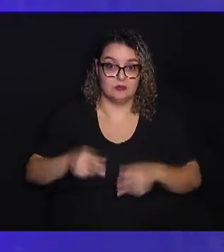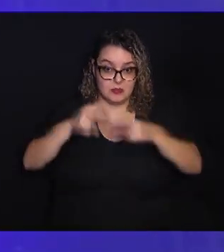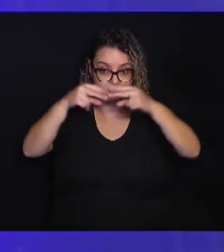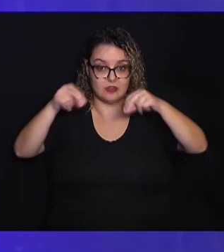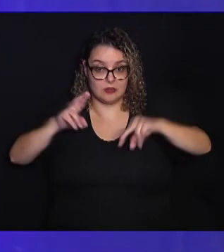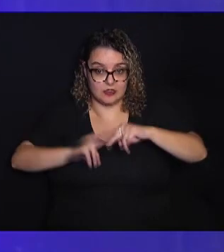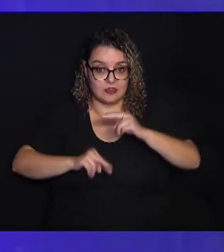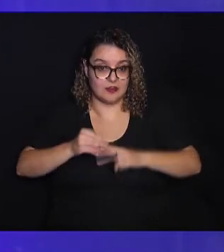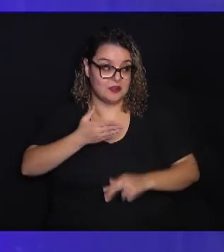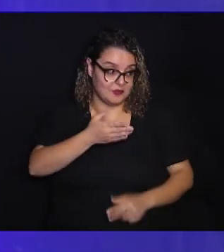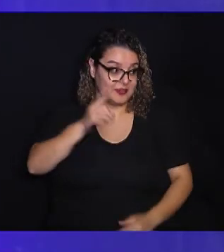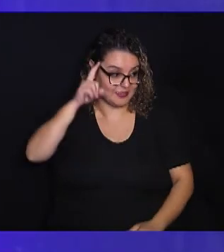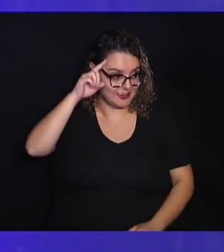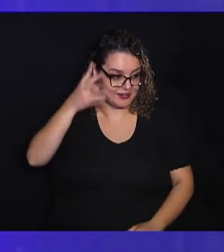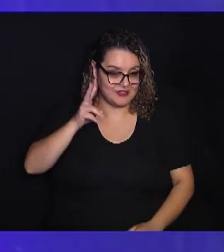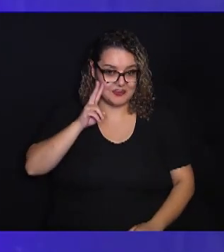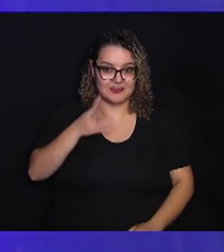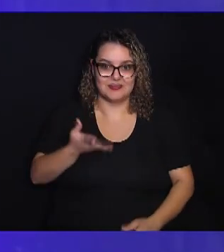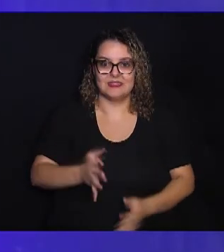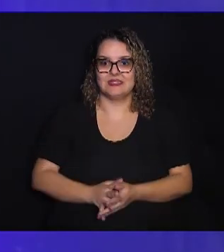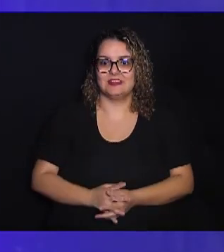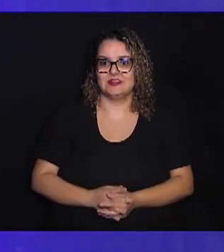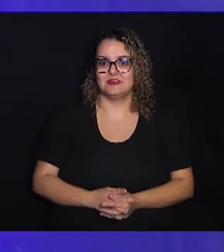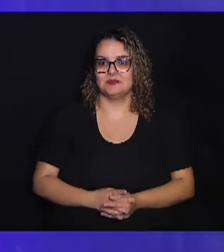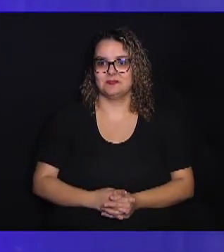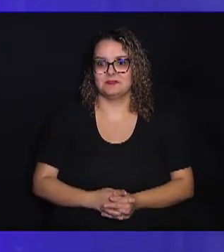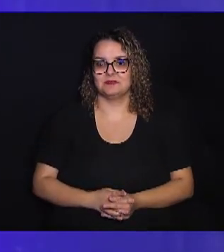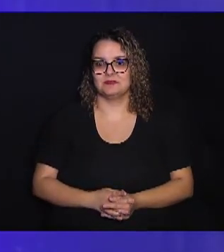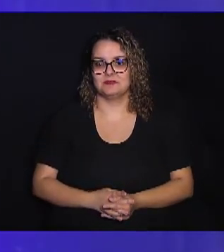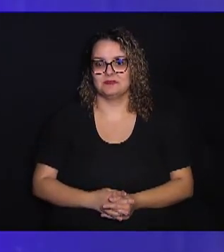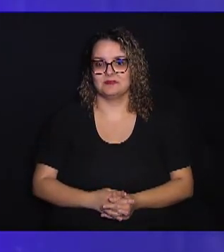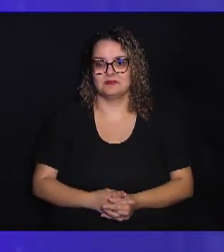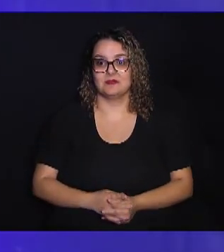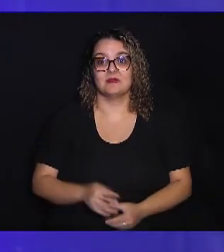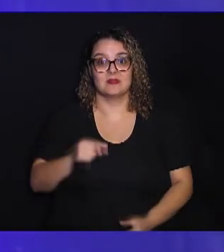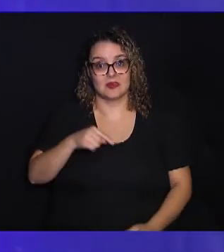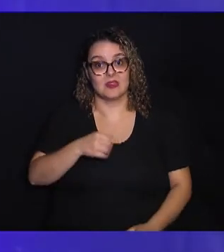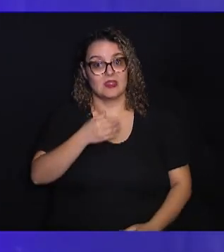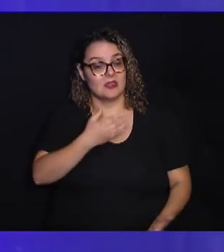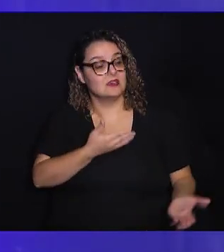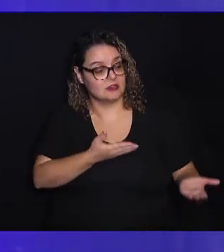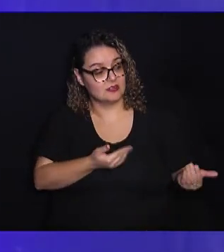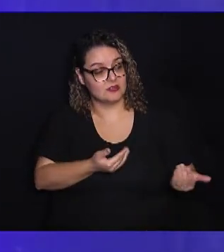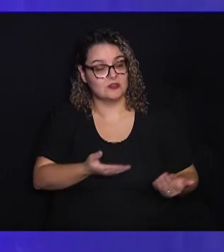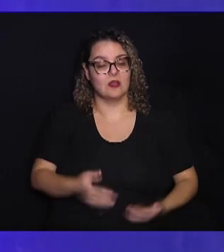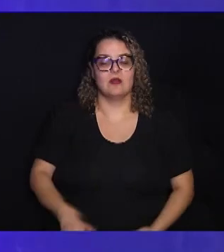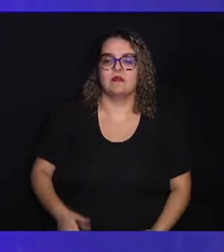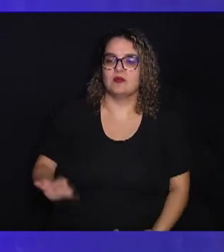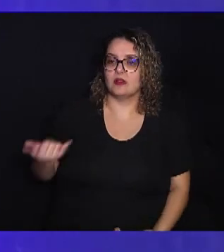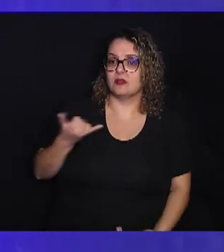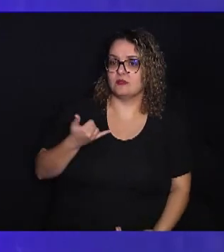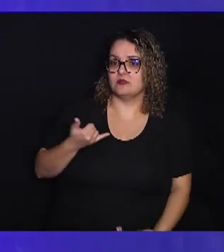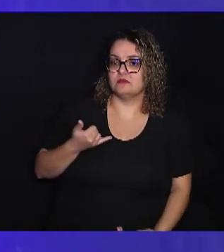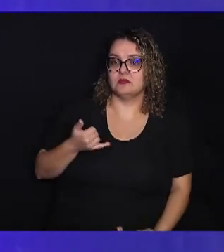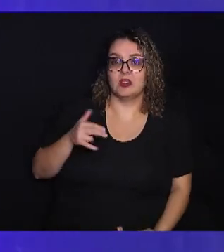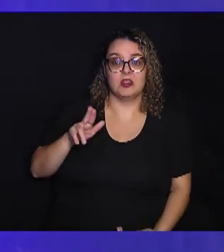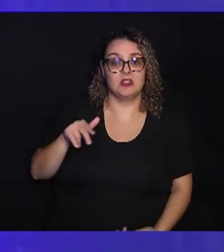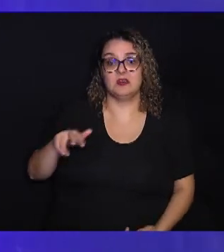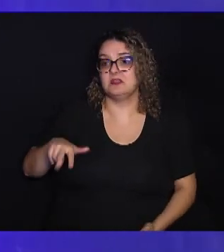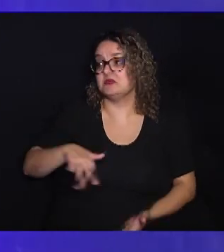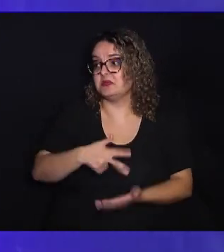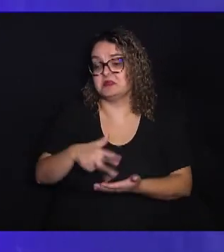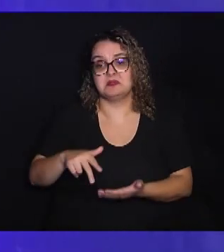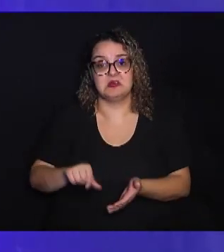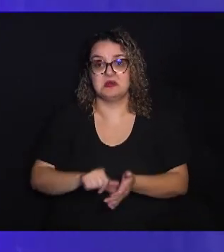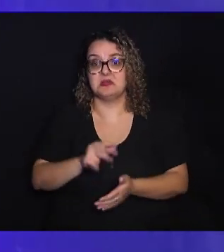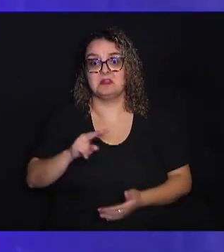você estava lá no dia, você viu, né? Esse mesmo rapaz, ele disse para a gente assim, olha, eu nunca dancei na minha vida, é a primeira